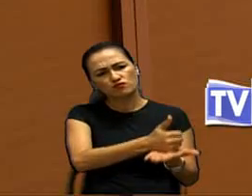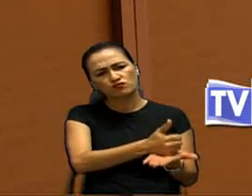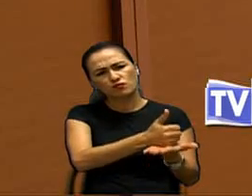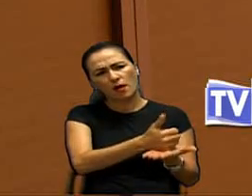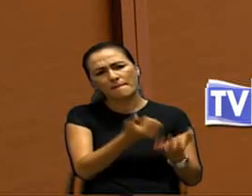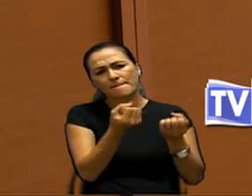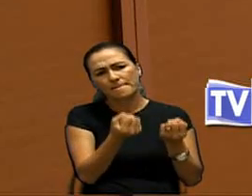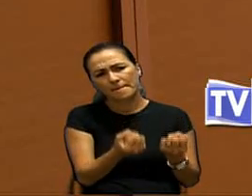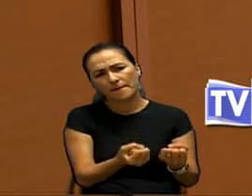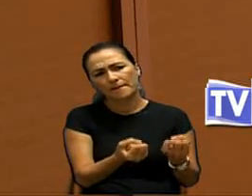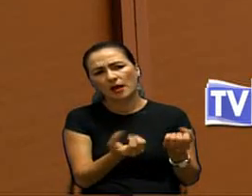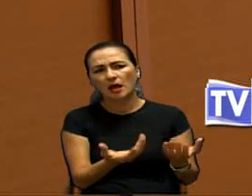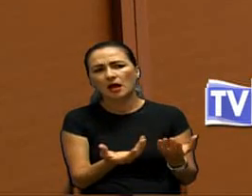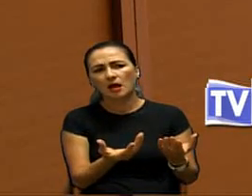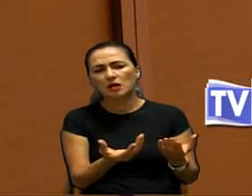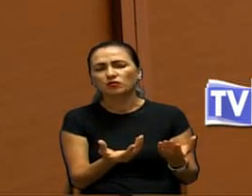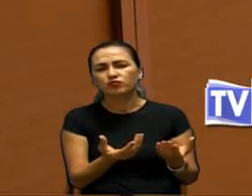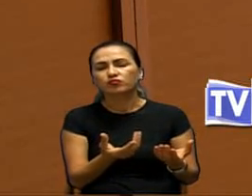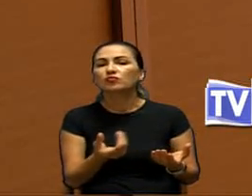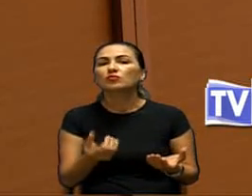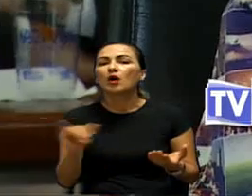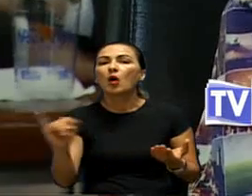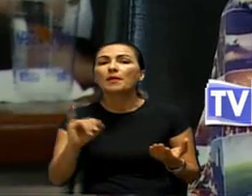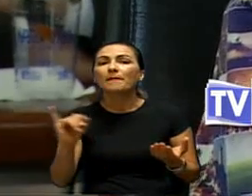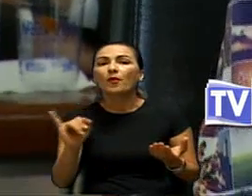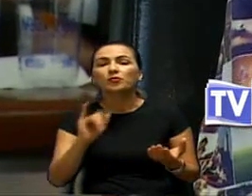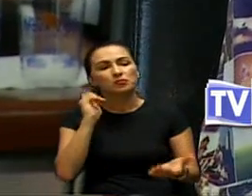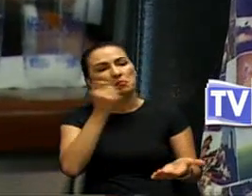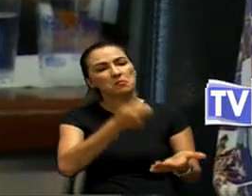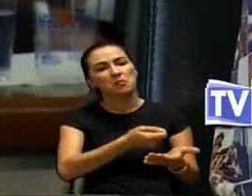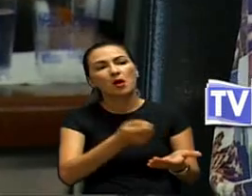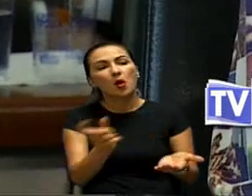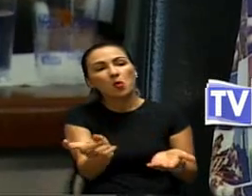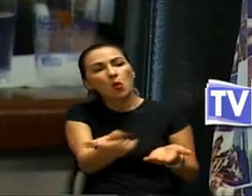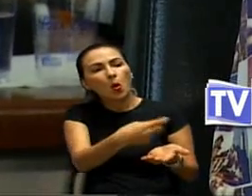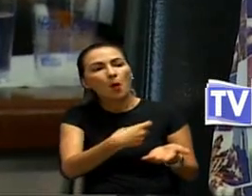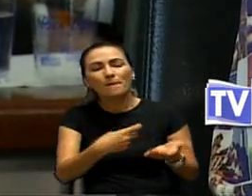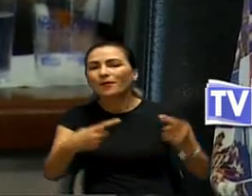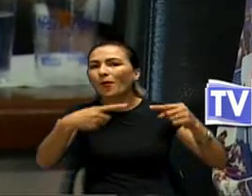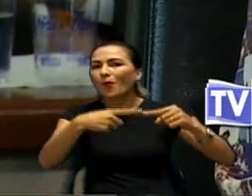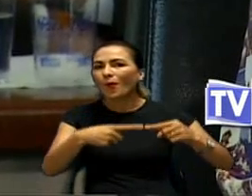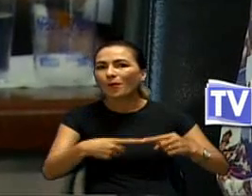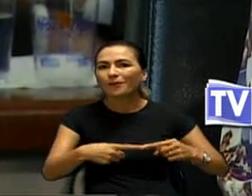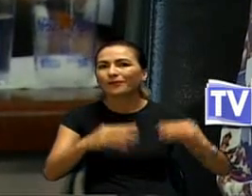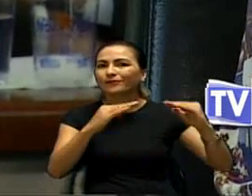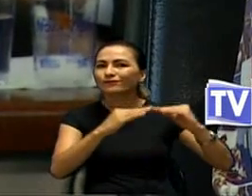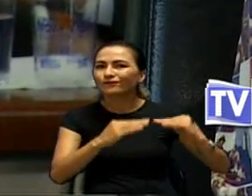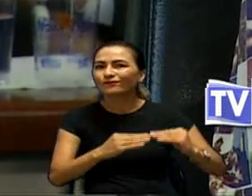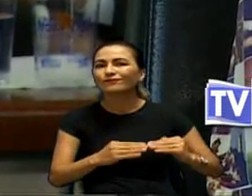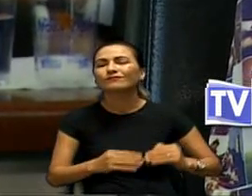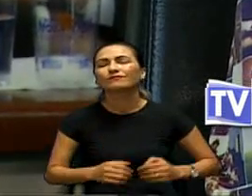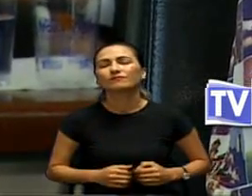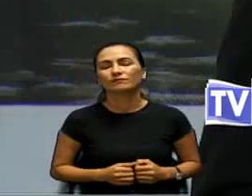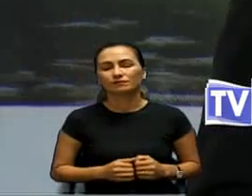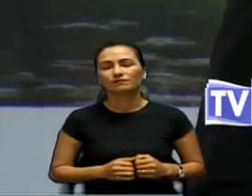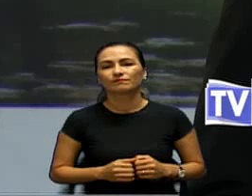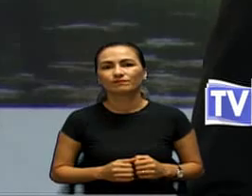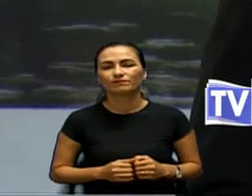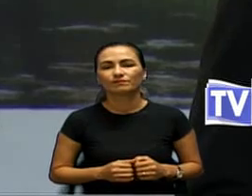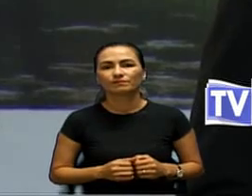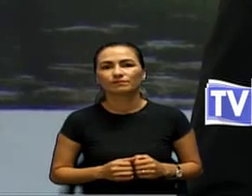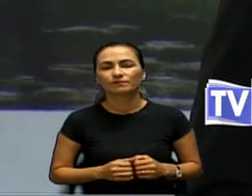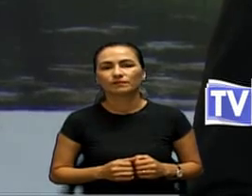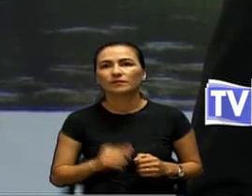Anselmo e o vereador Péricles estivemos lá. Uhum. Lá, para você ter uma ideia, eles estão transformando o esgoto em energia elétrica.